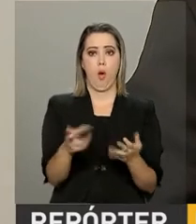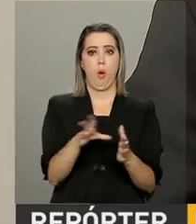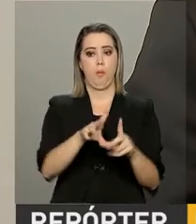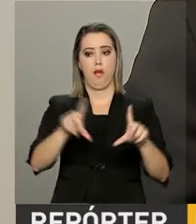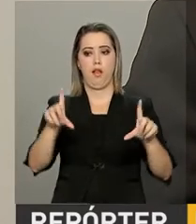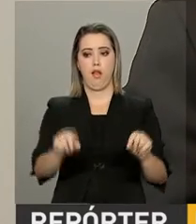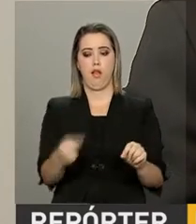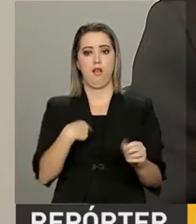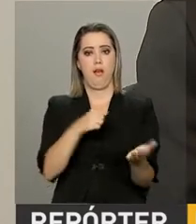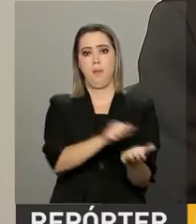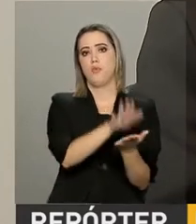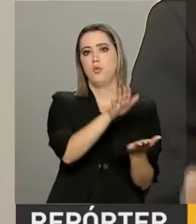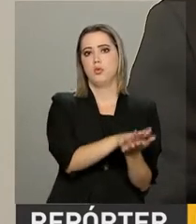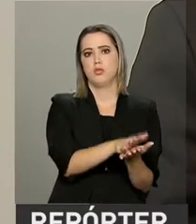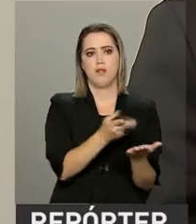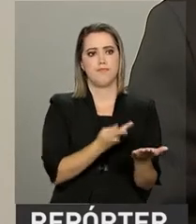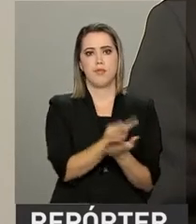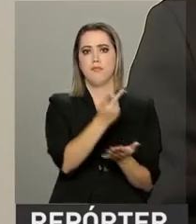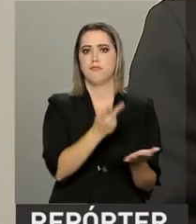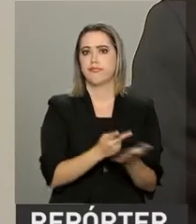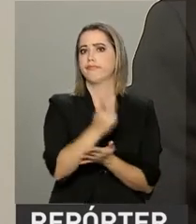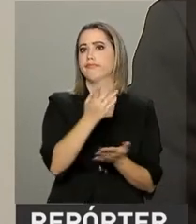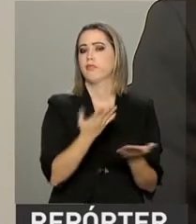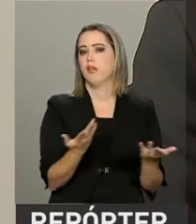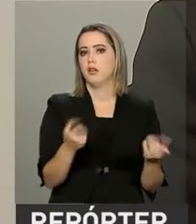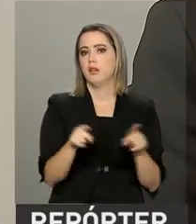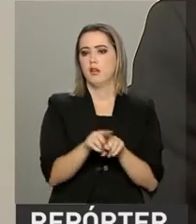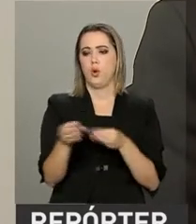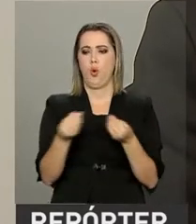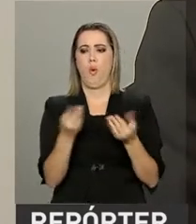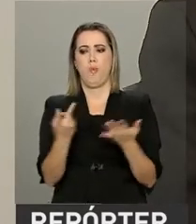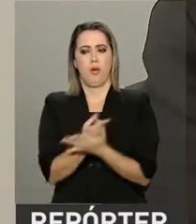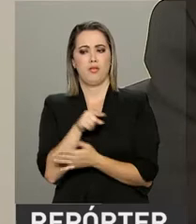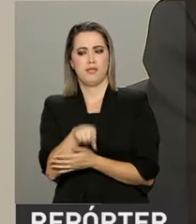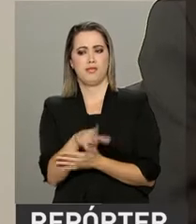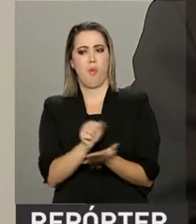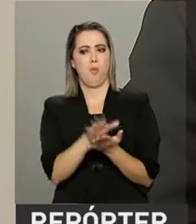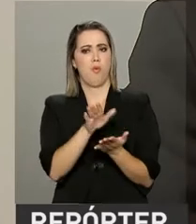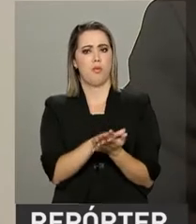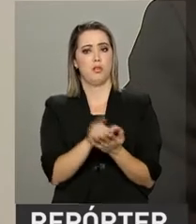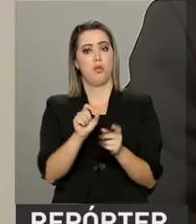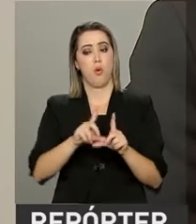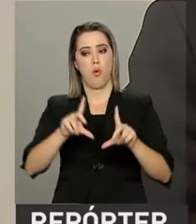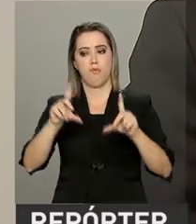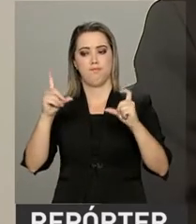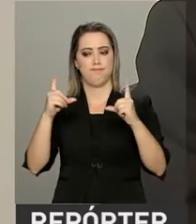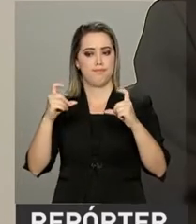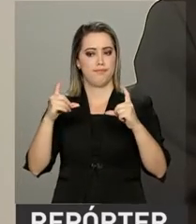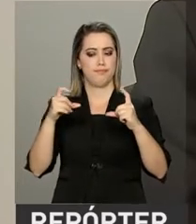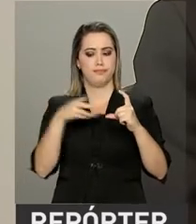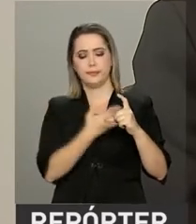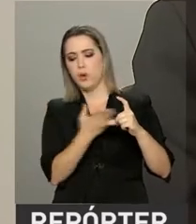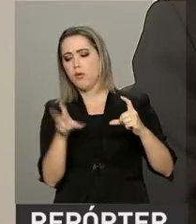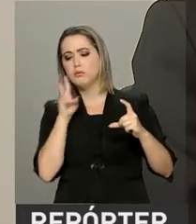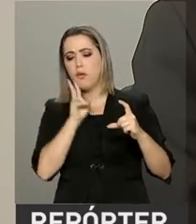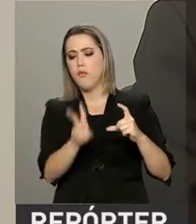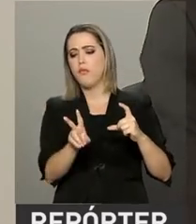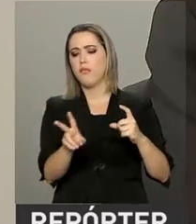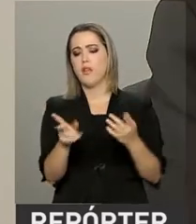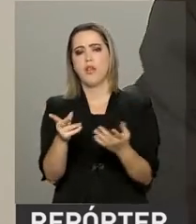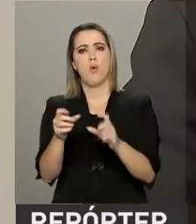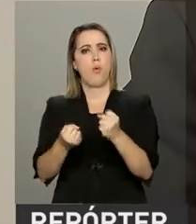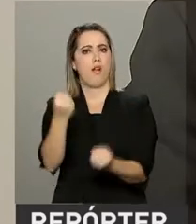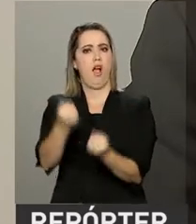eo não sabe porque eu nunca estive em um determinado lugar ou venha a fotografia e ele identifica